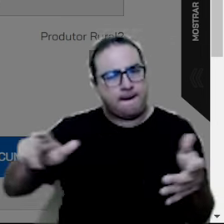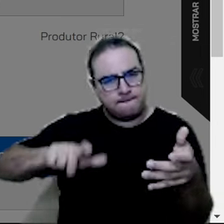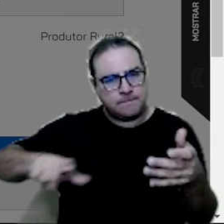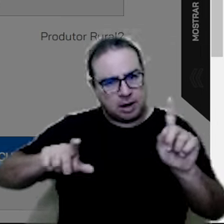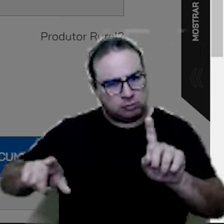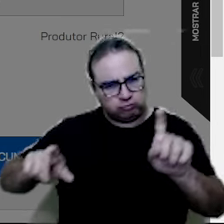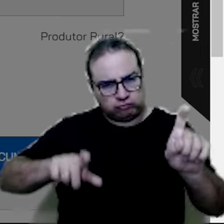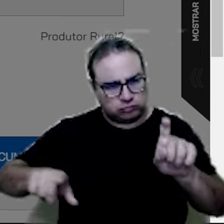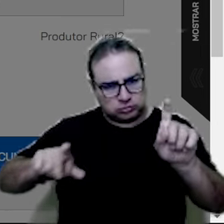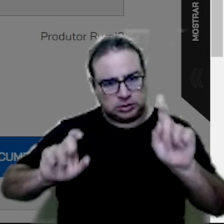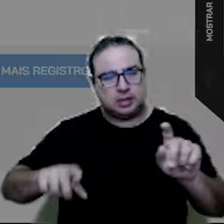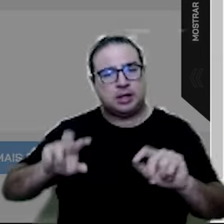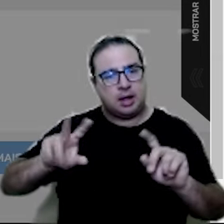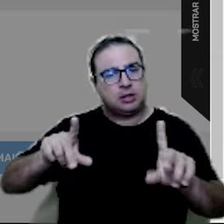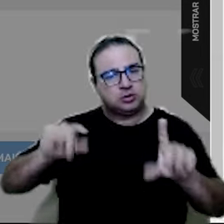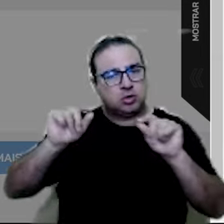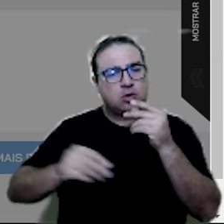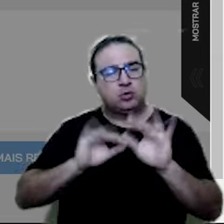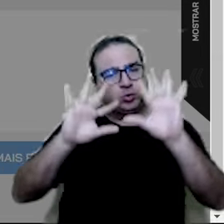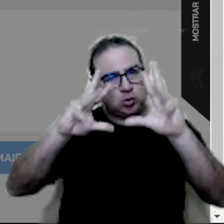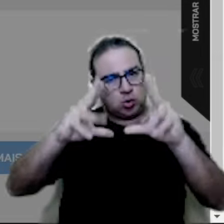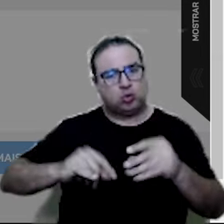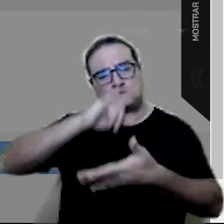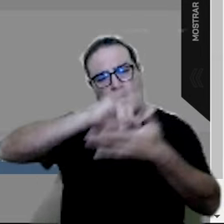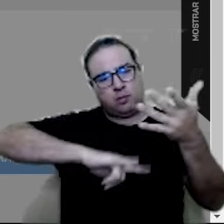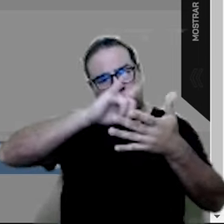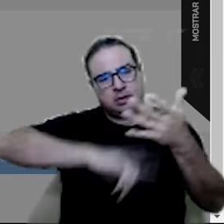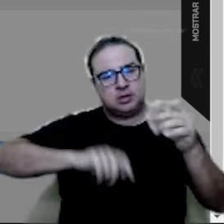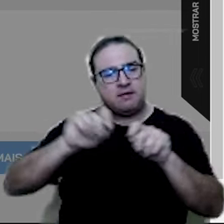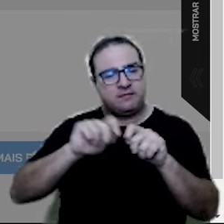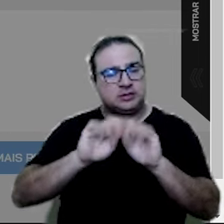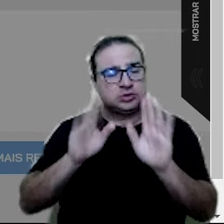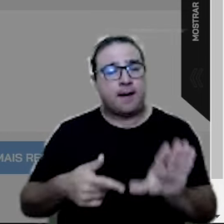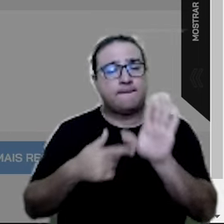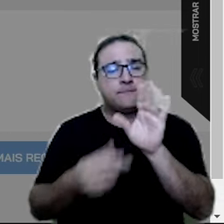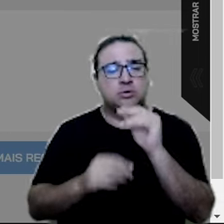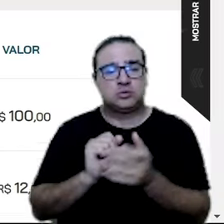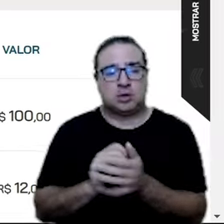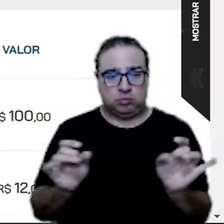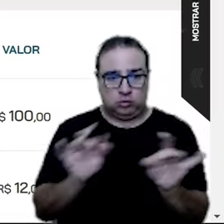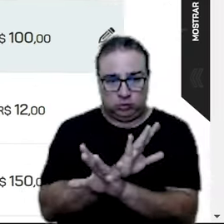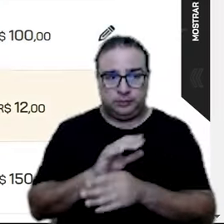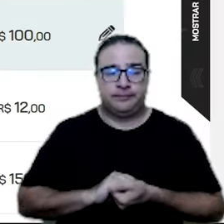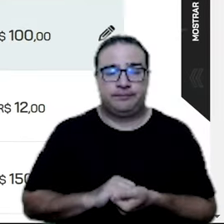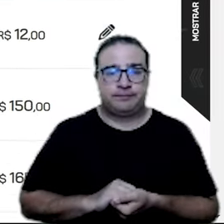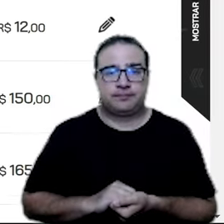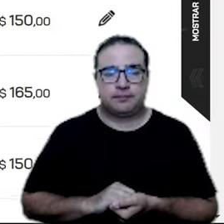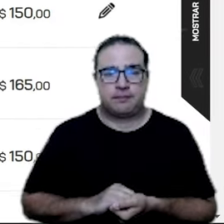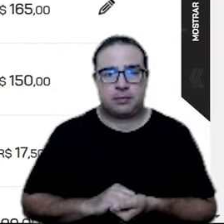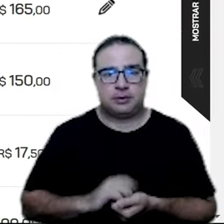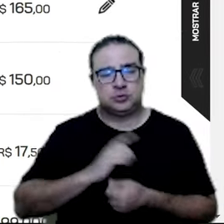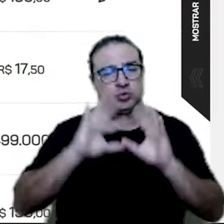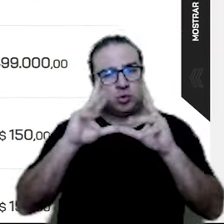mouse na emissão nfe e clicar aqui eu vou ter todos os documentos que eu já tentei emitir ou que eu já emiti né